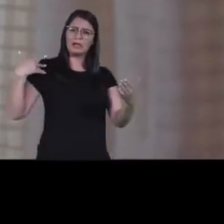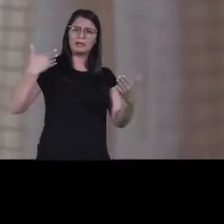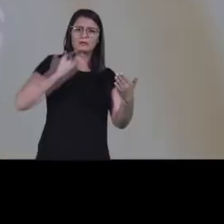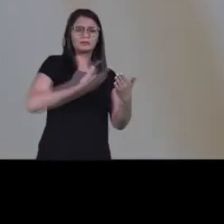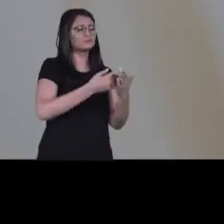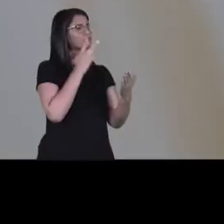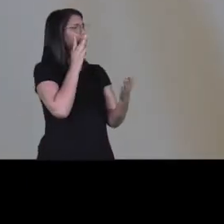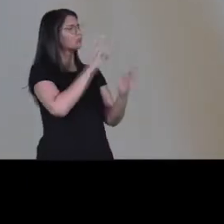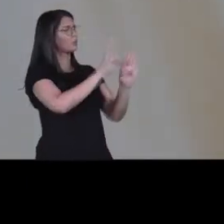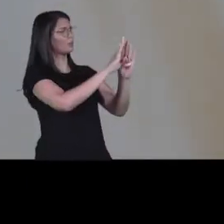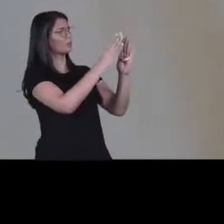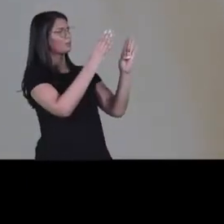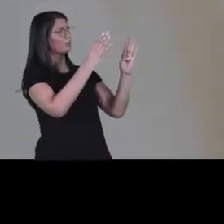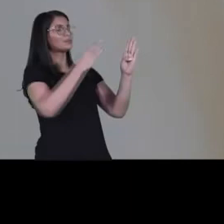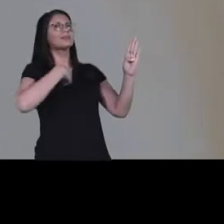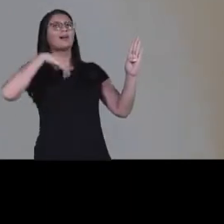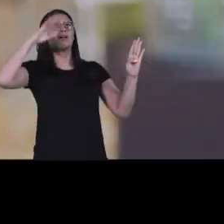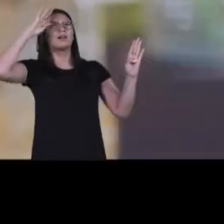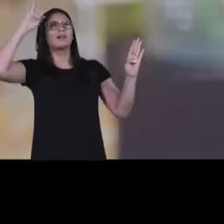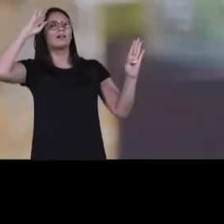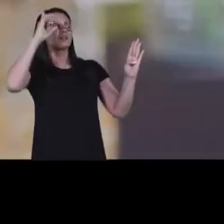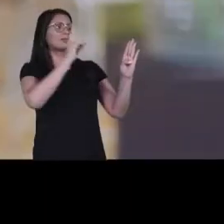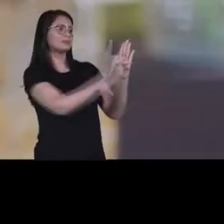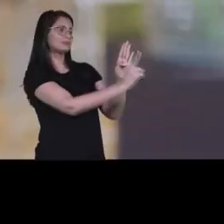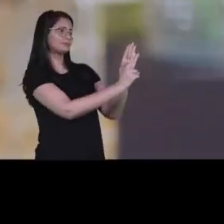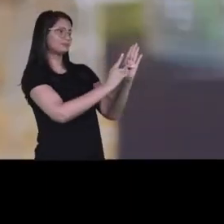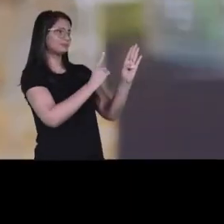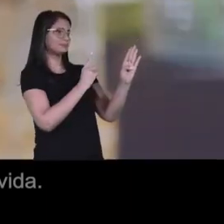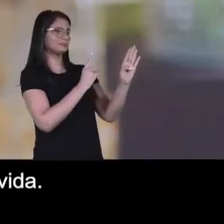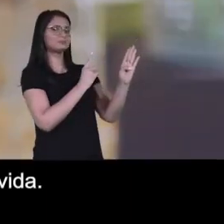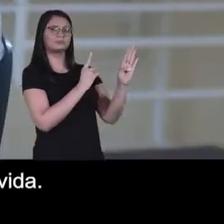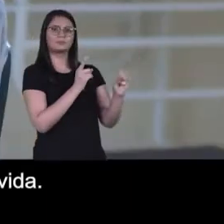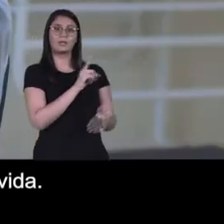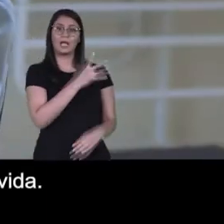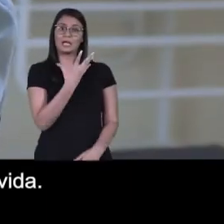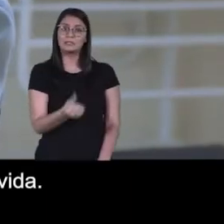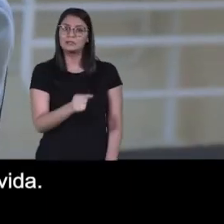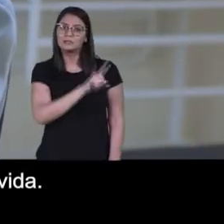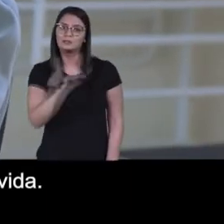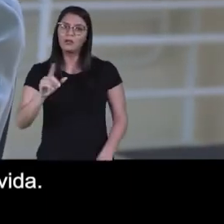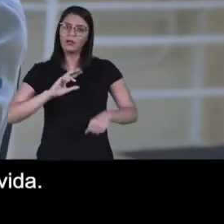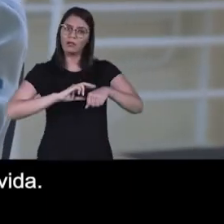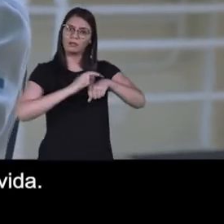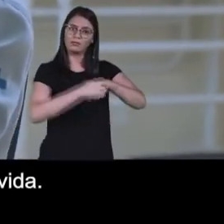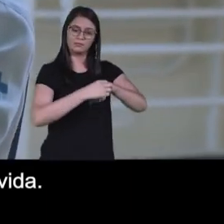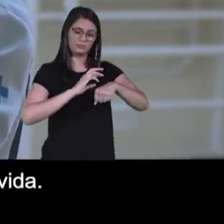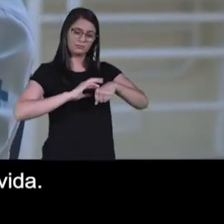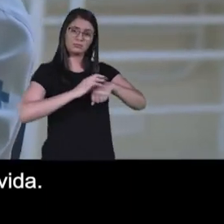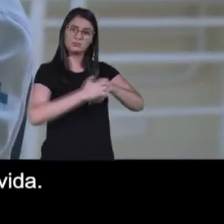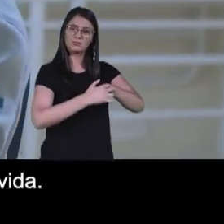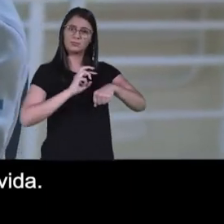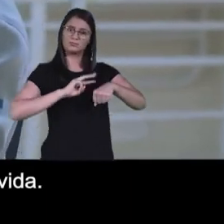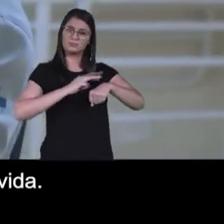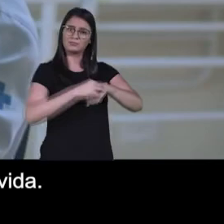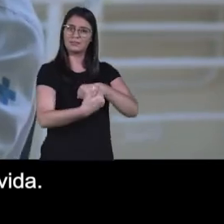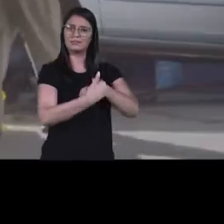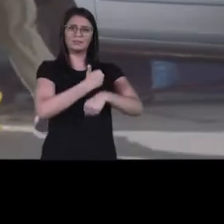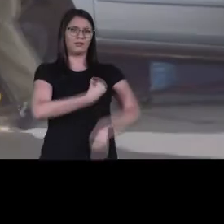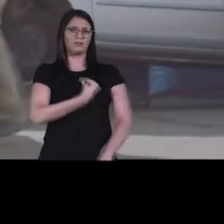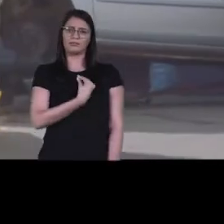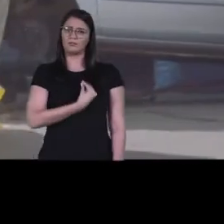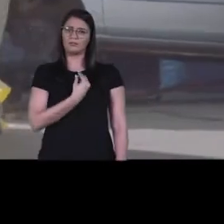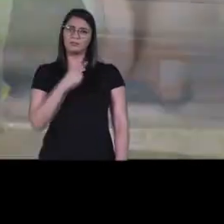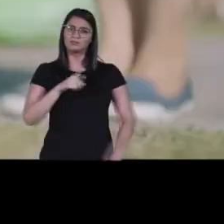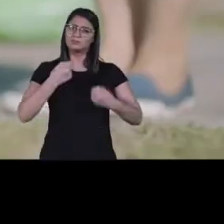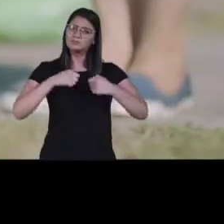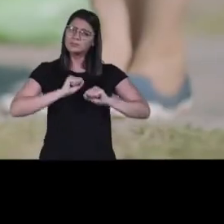olho para a porta de casa, eu fico imaginando ela entrando. Não deixe a dengue, a chikungunya e a zika entrarem na sua vida.